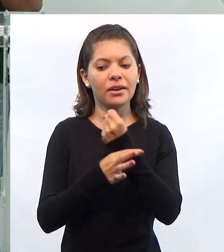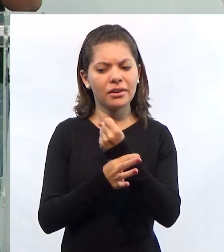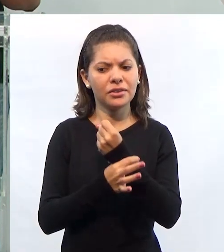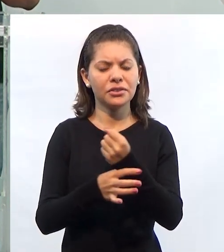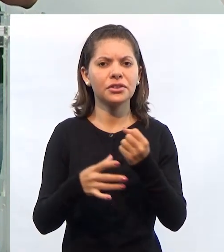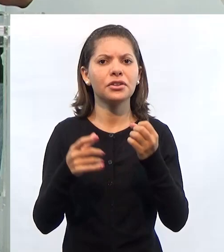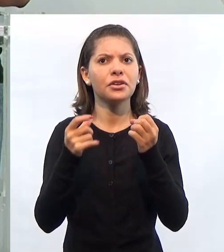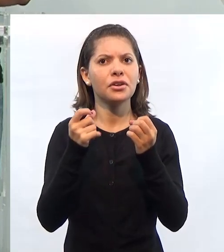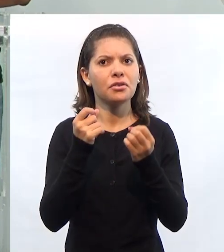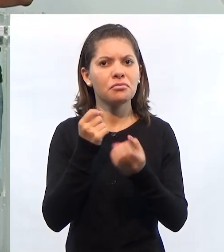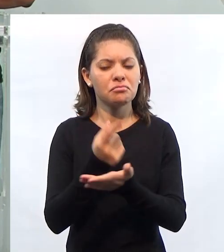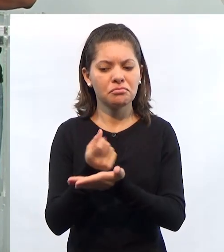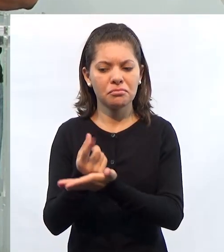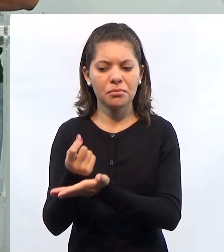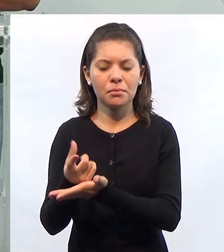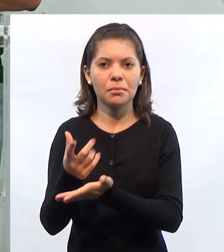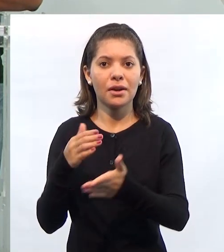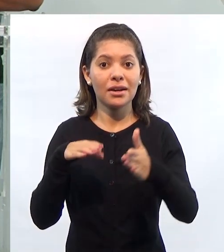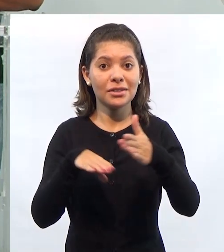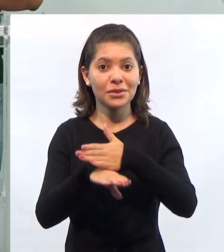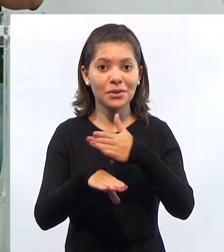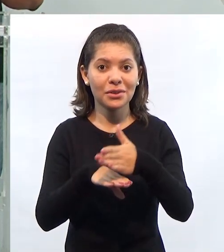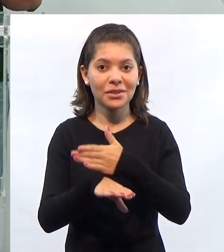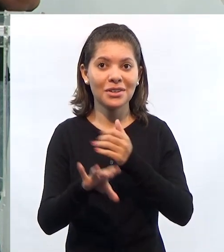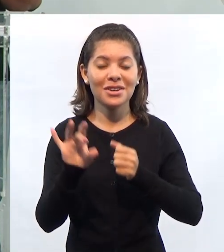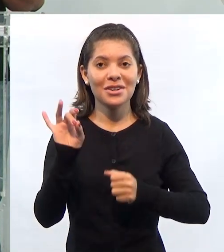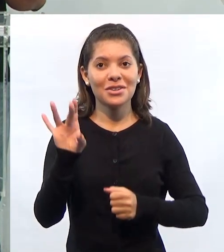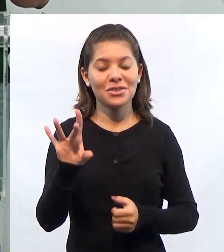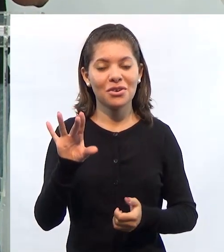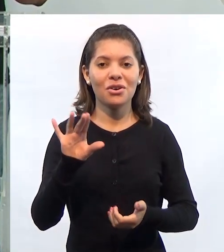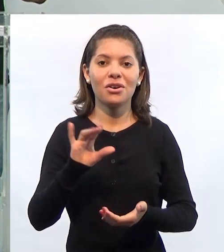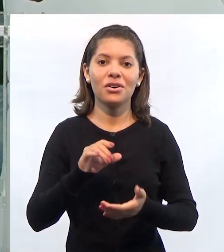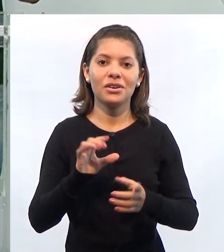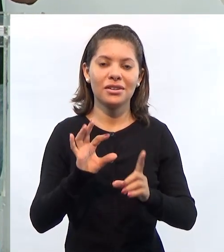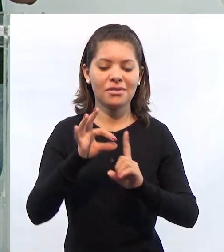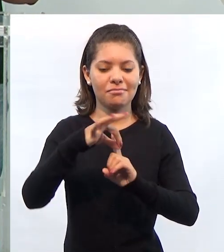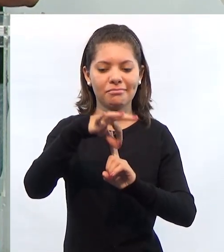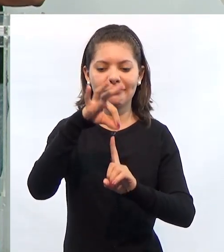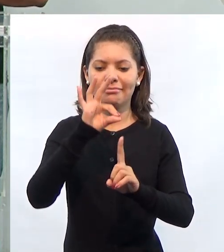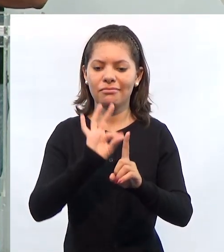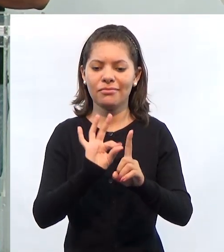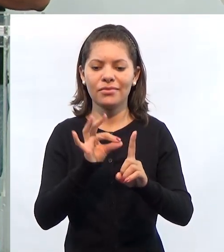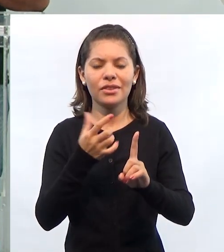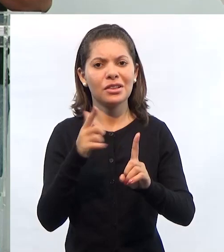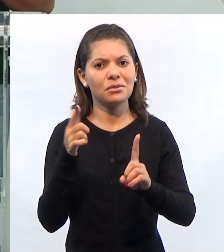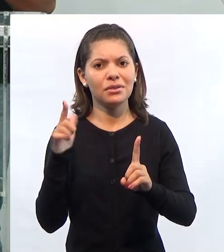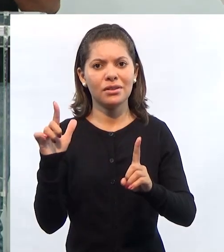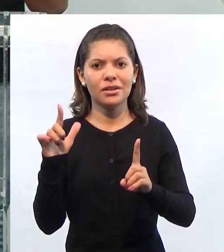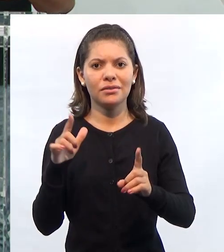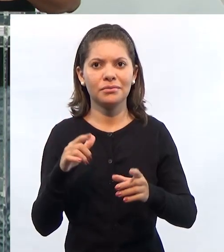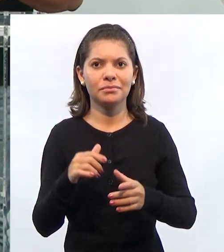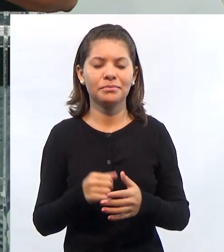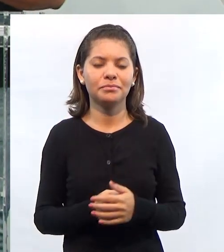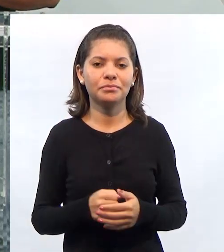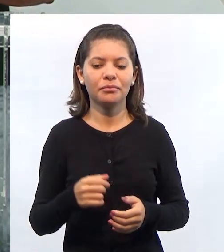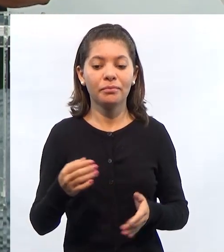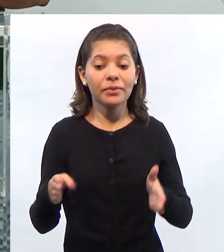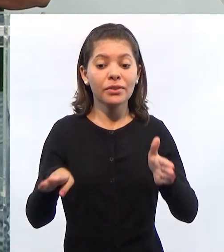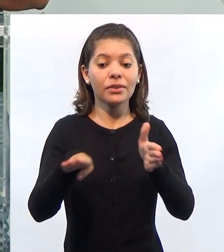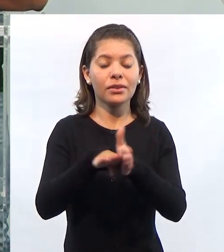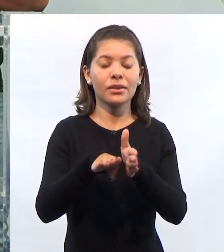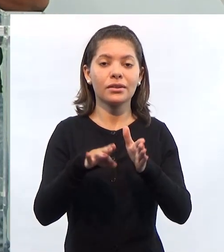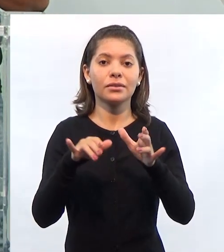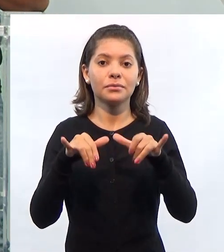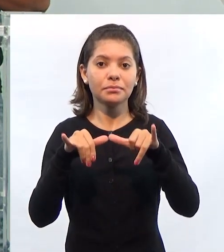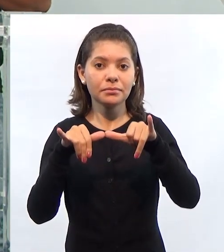garantir, vou comprar um estoque de soja. Só que a soja não existe ainda. Ela vai lá nesse mercado de